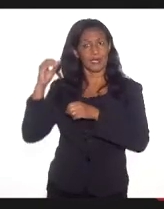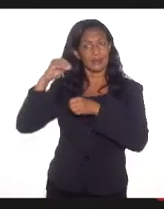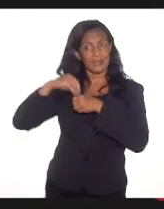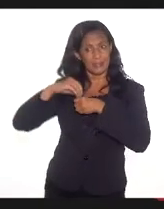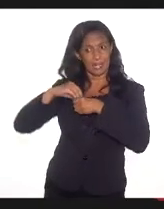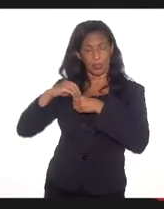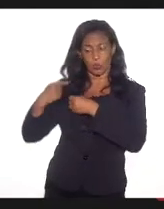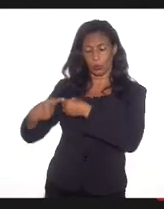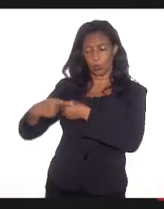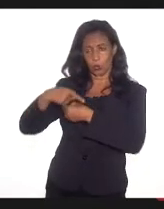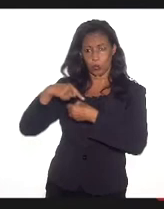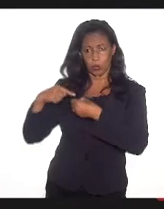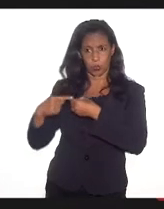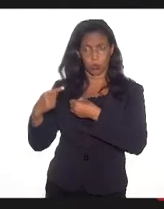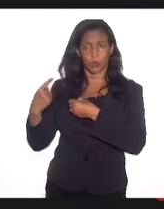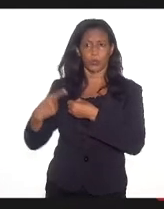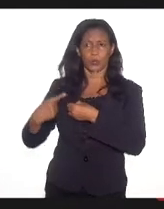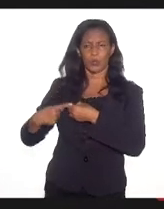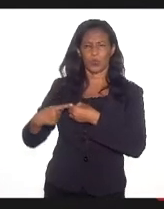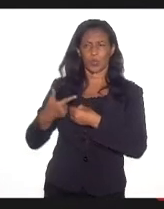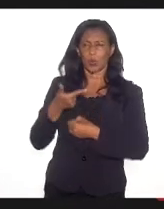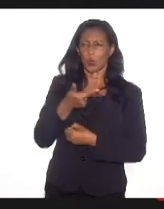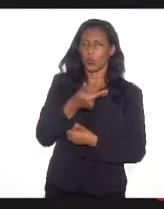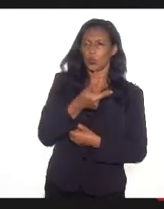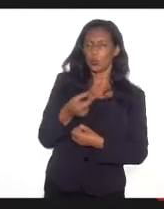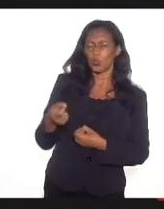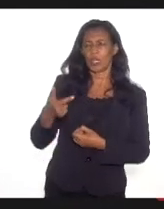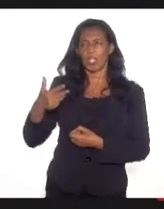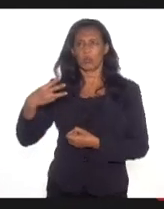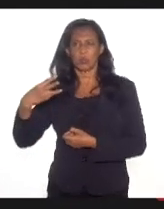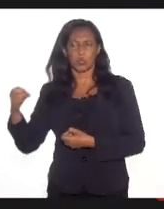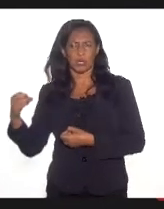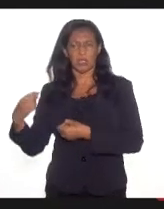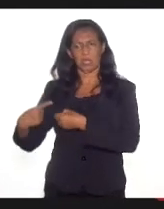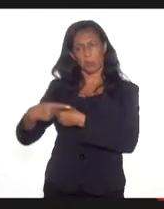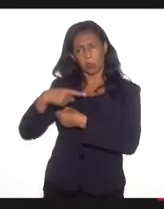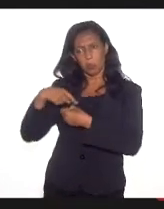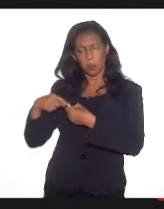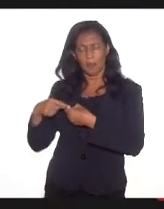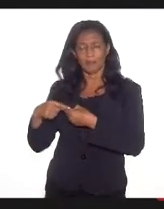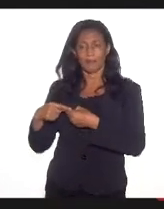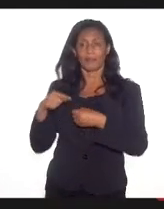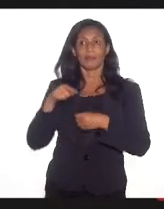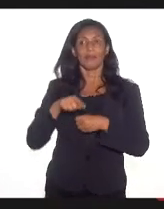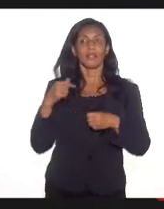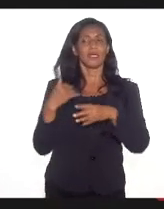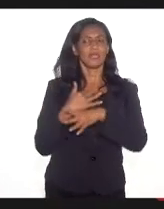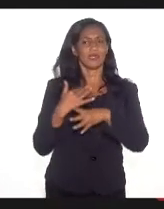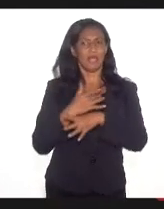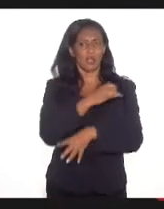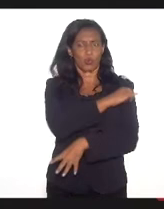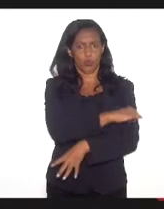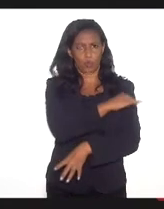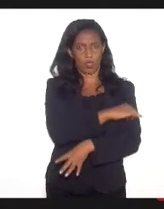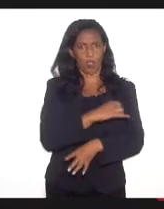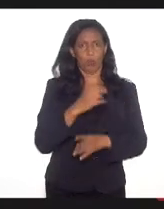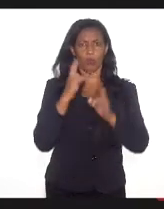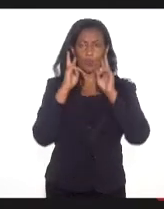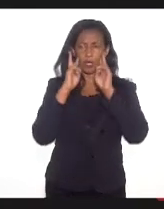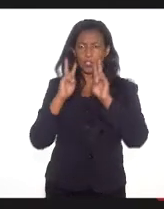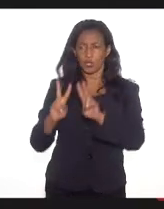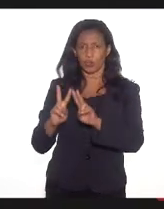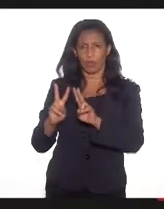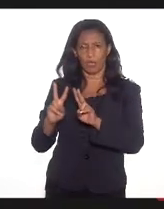cada por setor sextar a cada 200 300 no município na cidade do Rio que a gente vê é que a